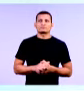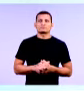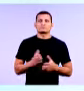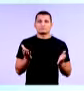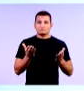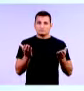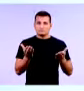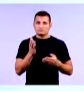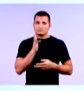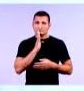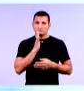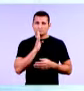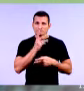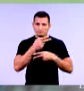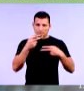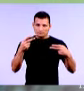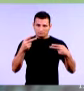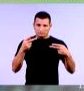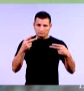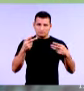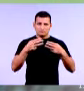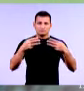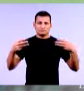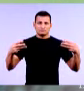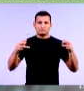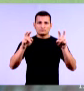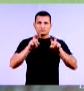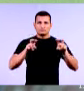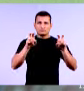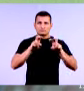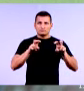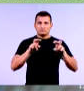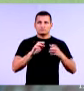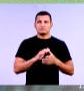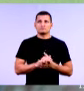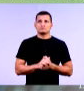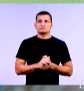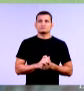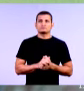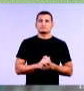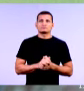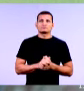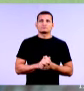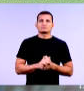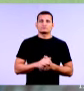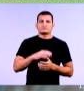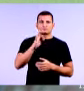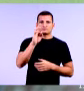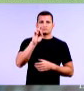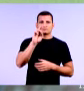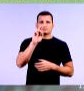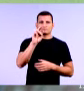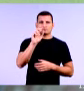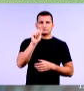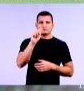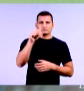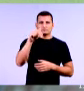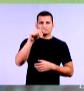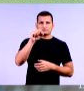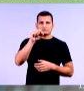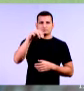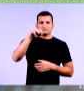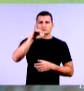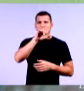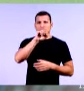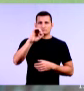os elementos de uma rede de computadores, ok? Então, os elementos de uma rede de computadores são o transmissor, que é o computador,